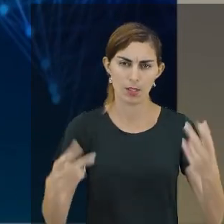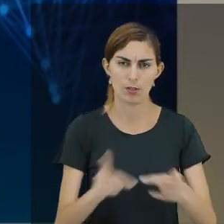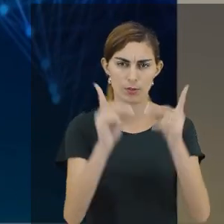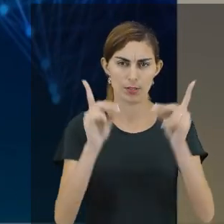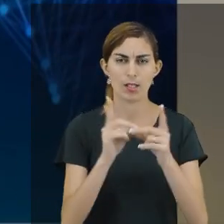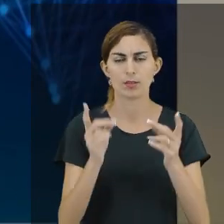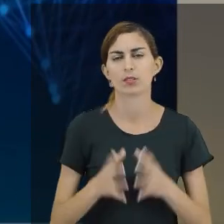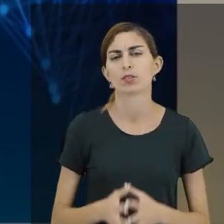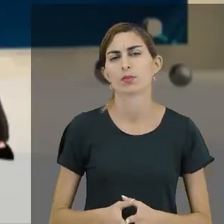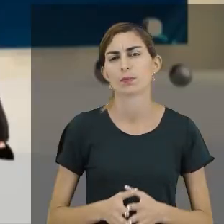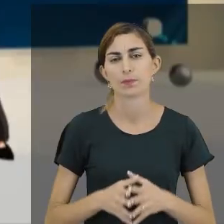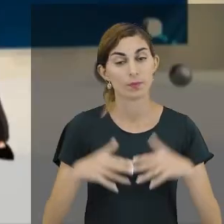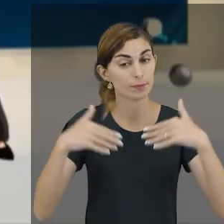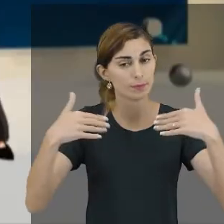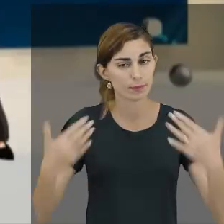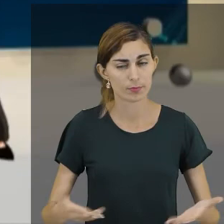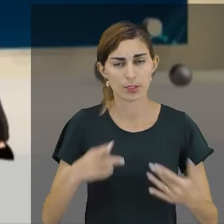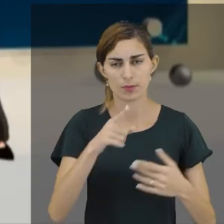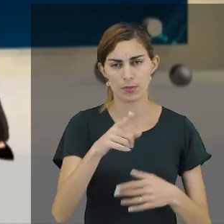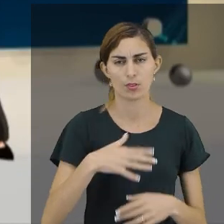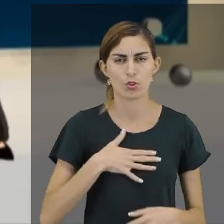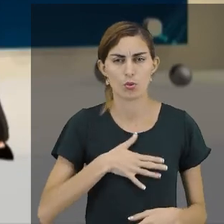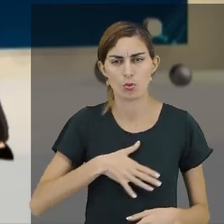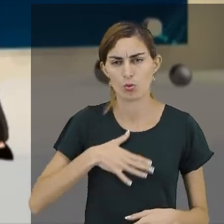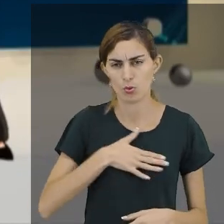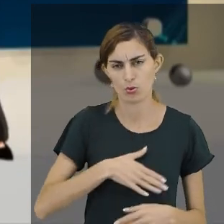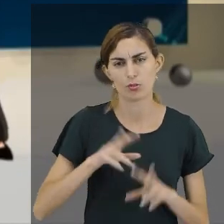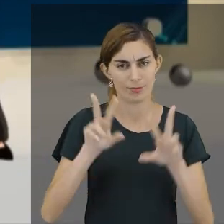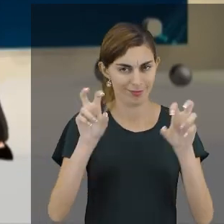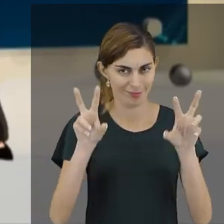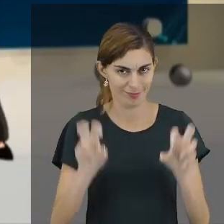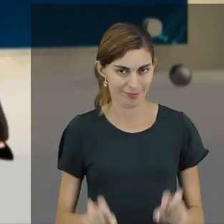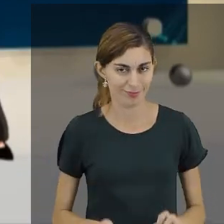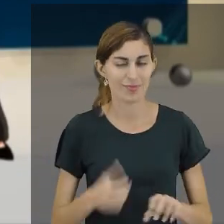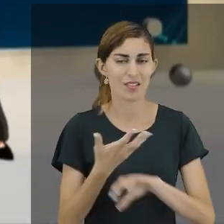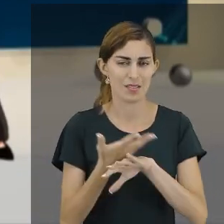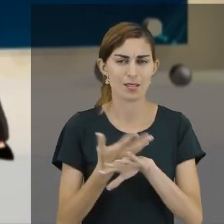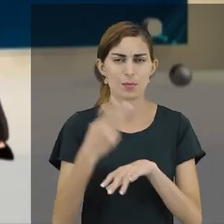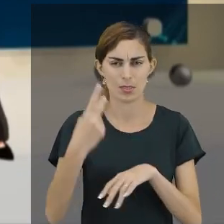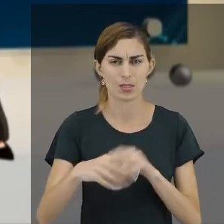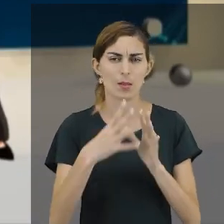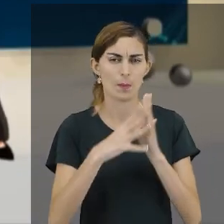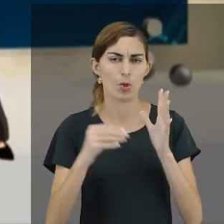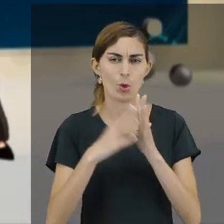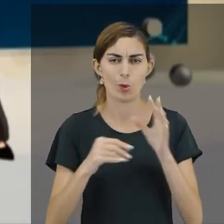materiais didáticos. Então, se você gosta do assunto, as disciplinas